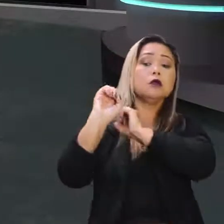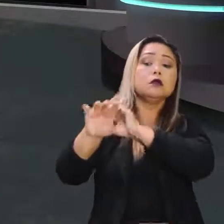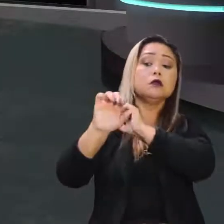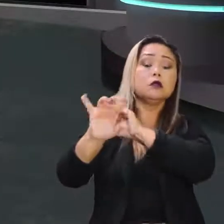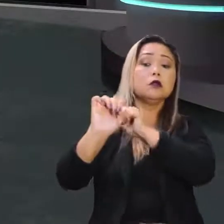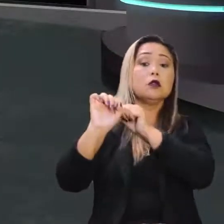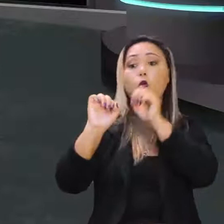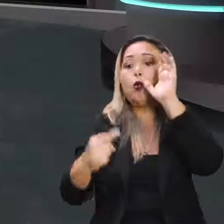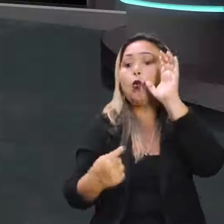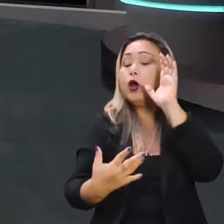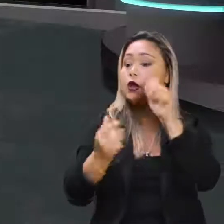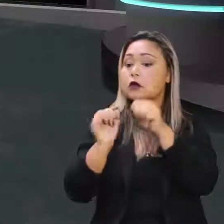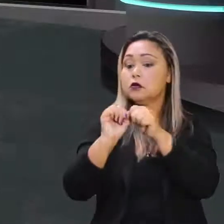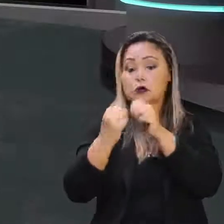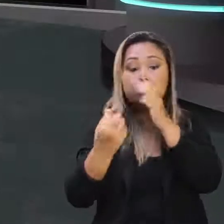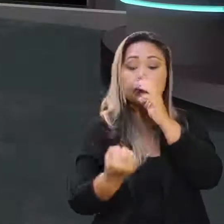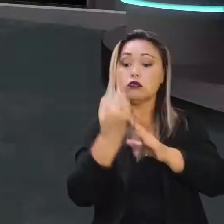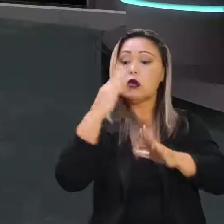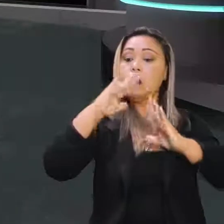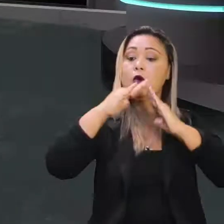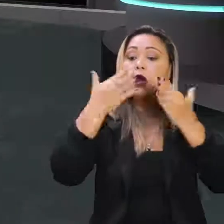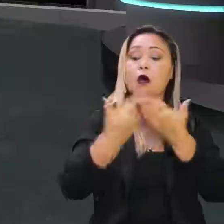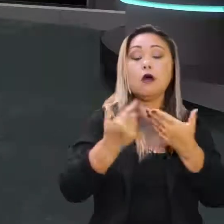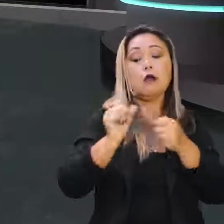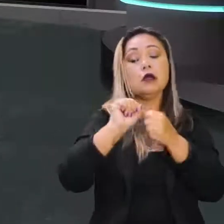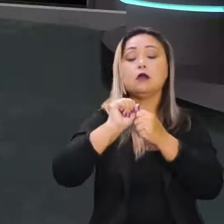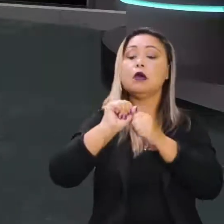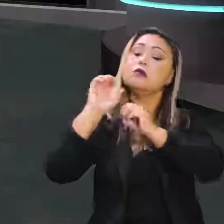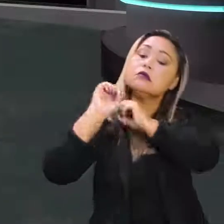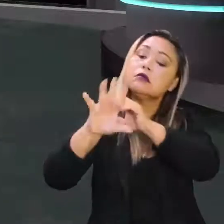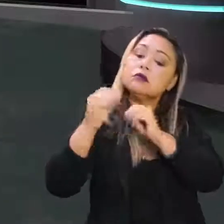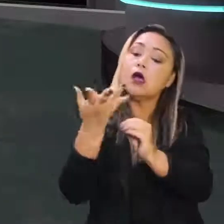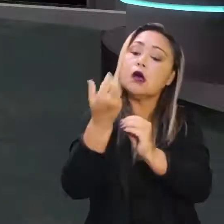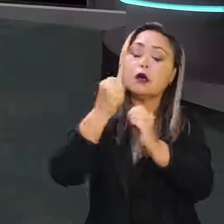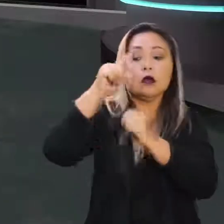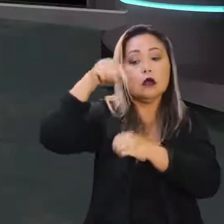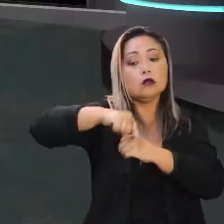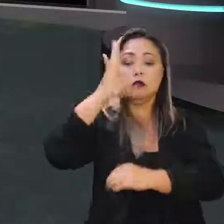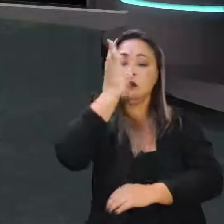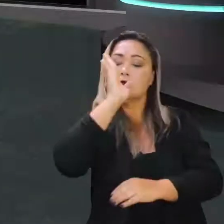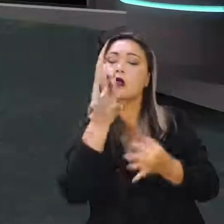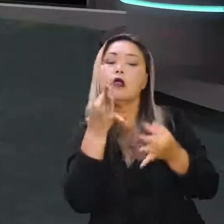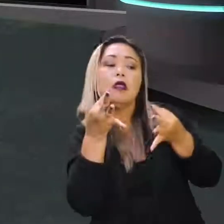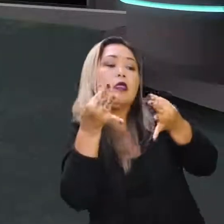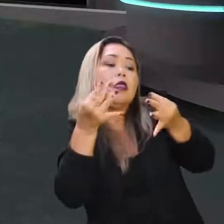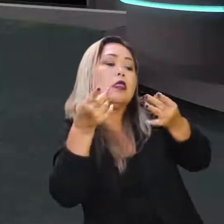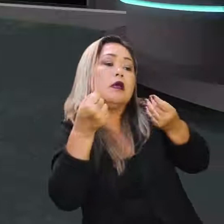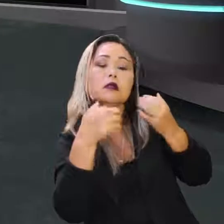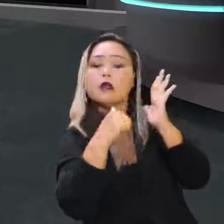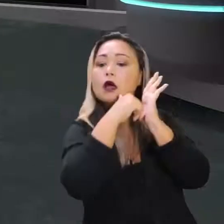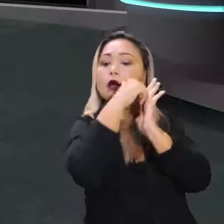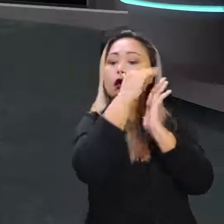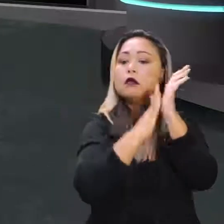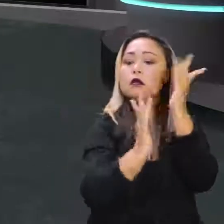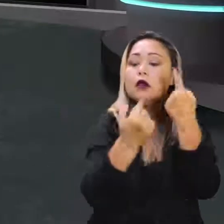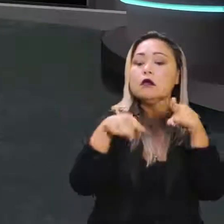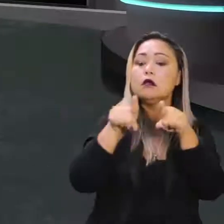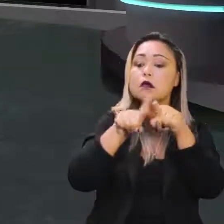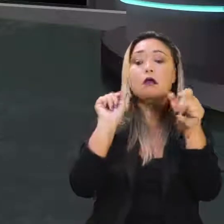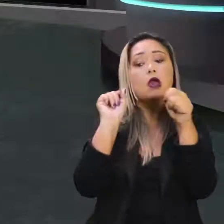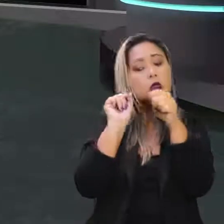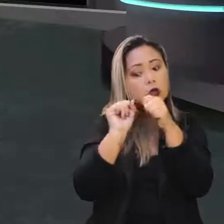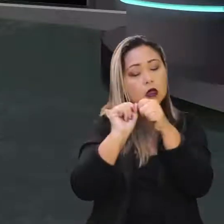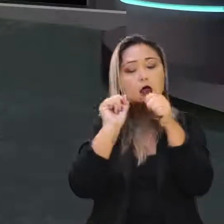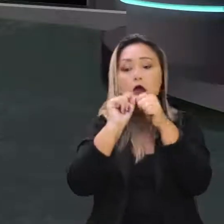só criar uma academia, ensinar artes aos brasileiros, os detalhes das pinturas, como também